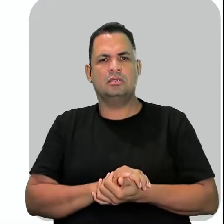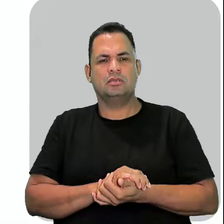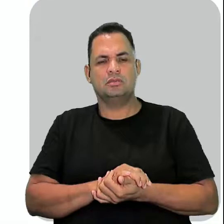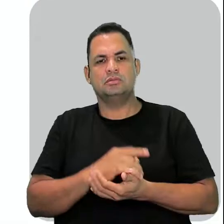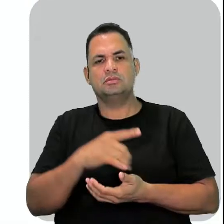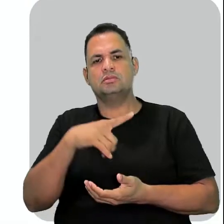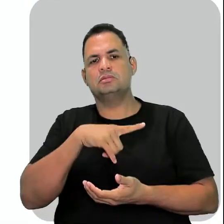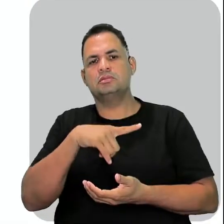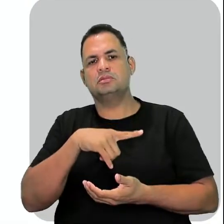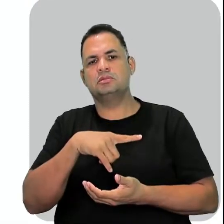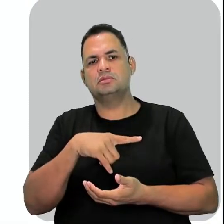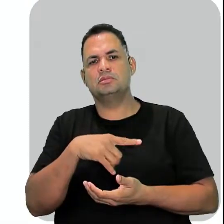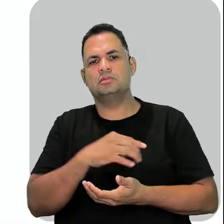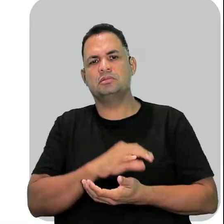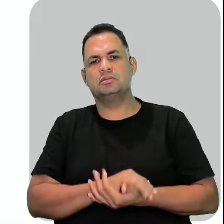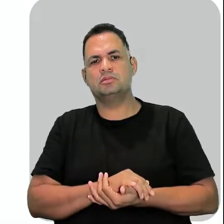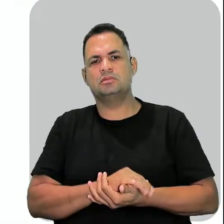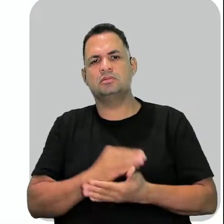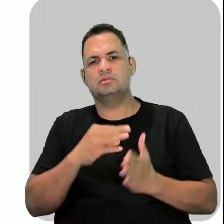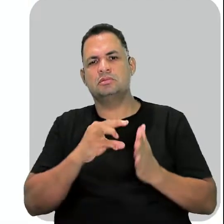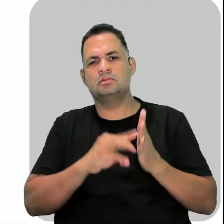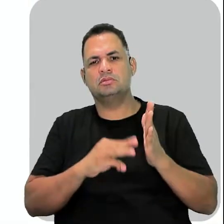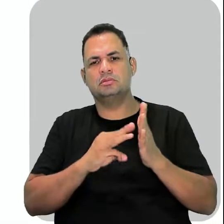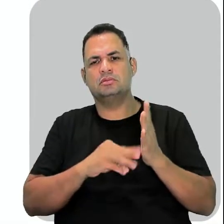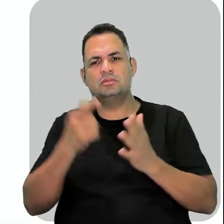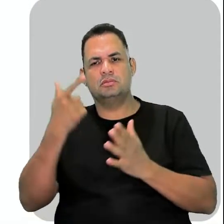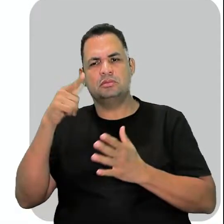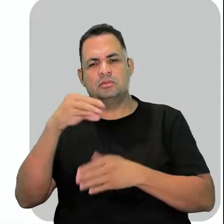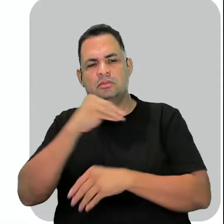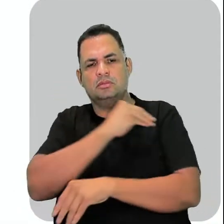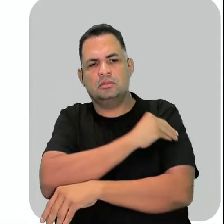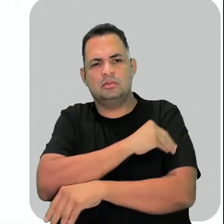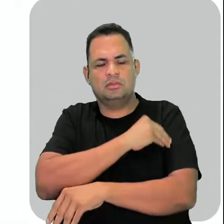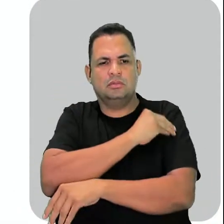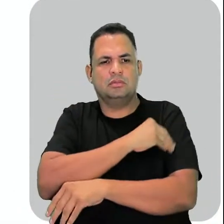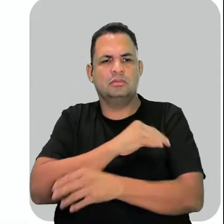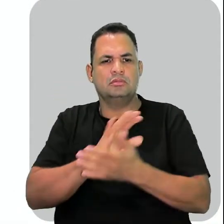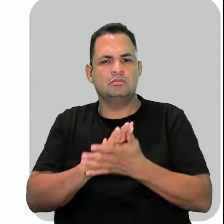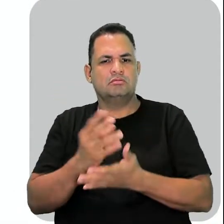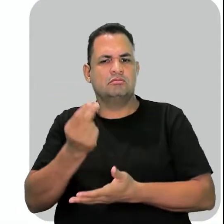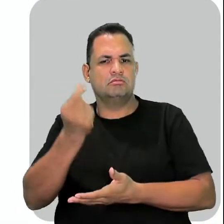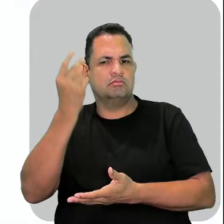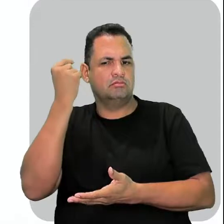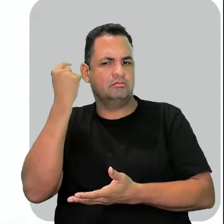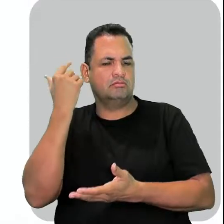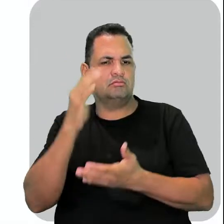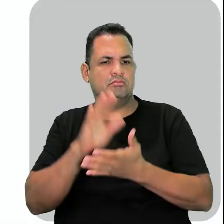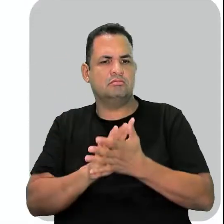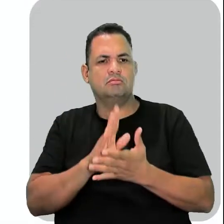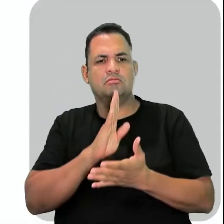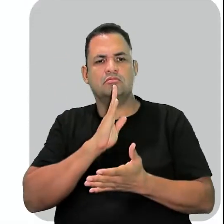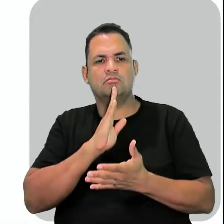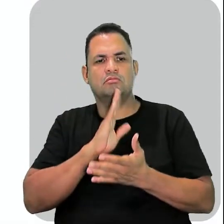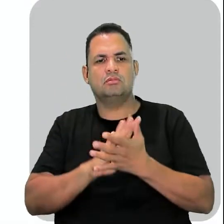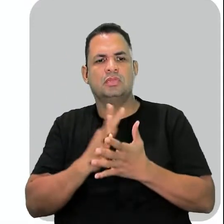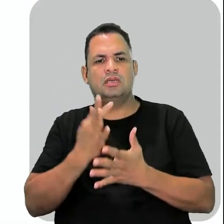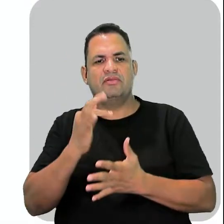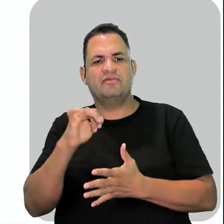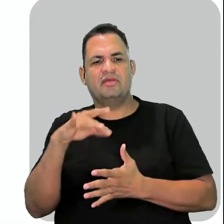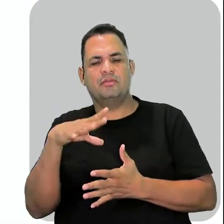Então, o que nós temos aqui? Os métodos de obtenção dos álcools, o mais antigo, mais conhecido é a